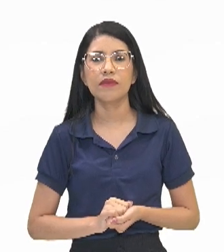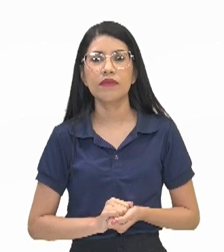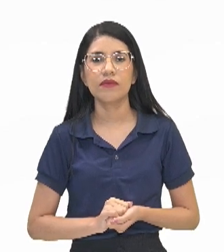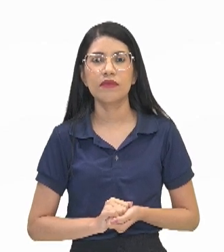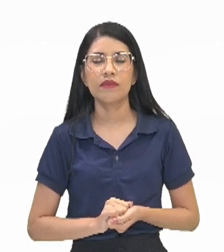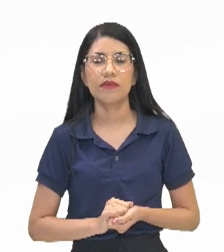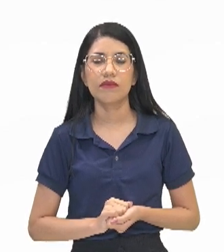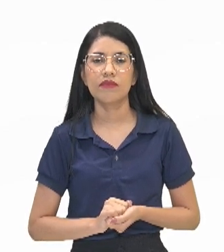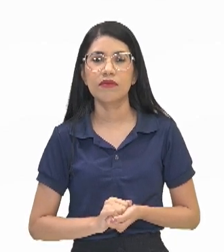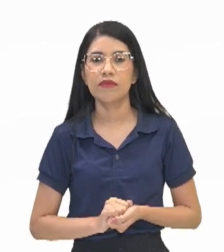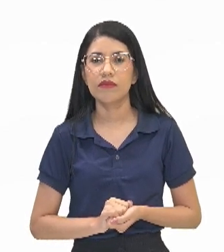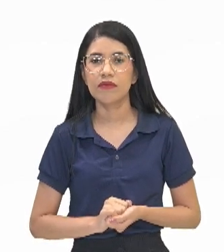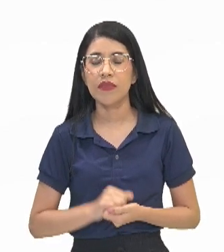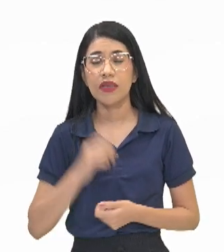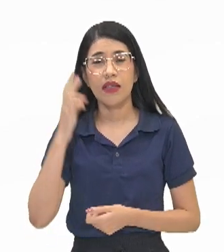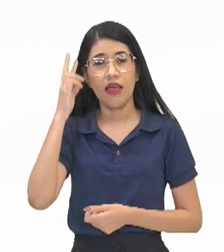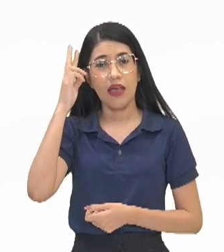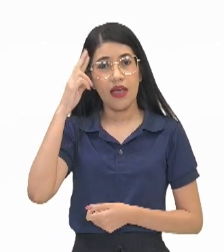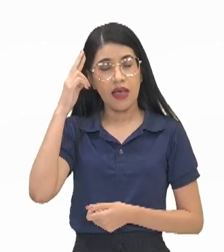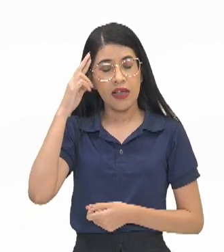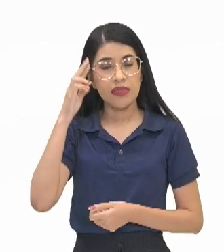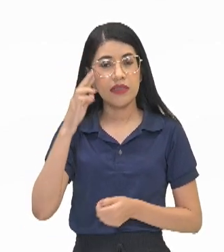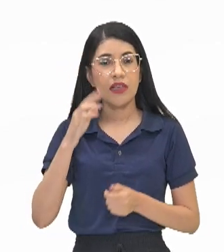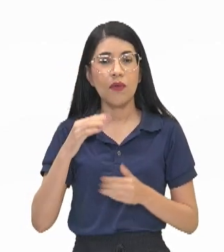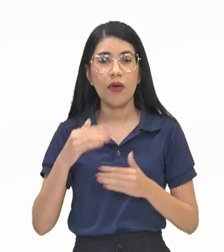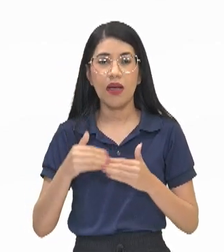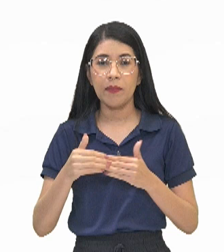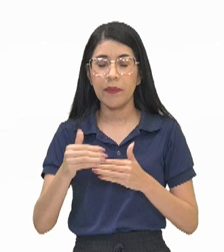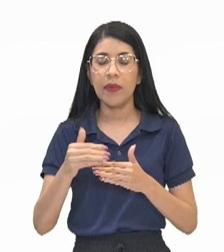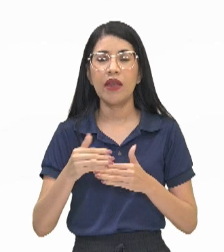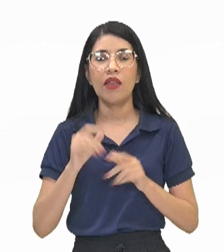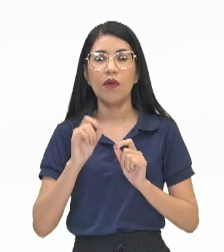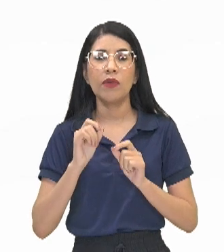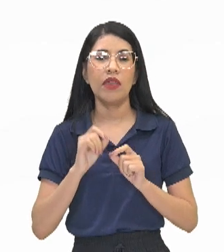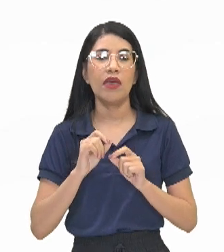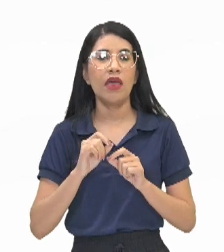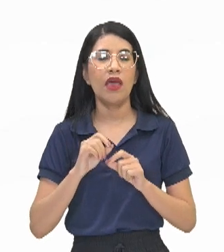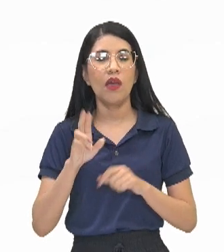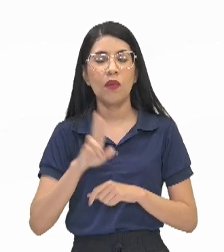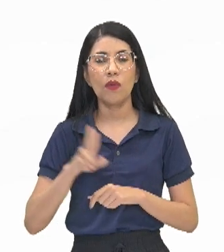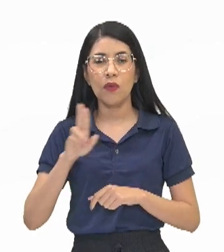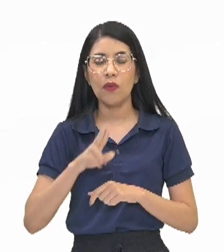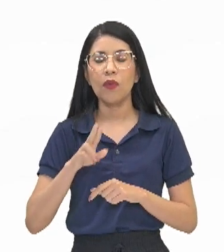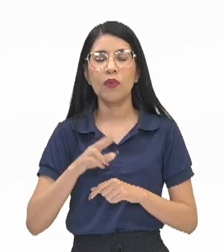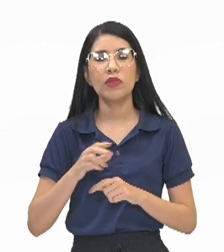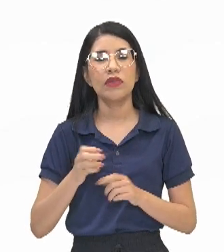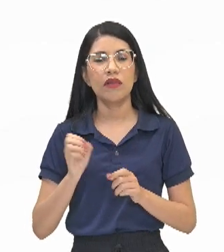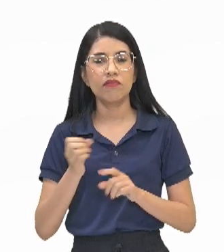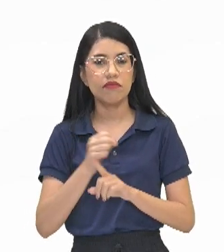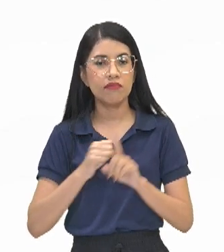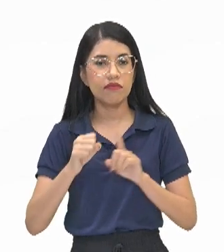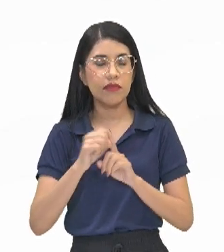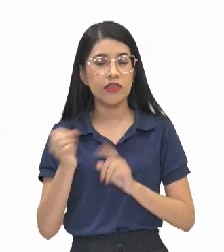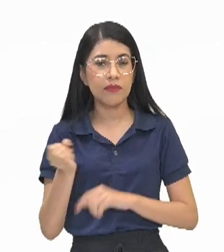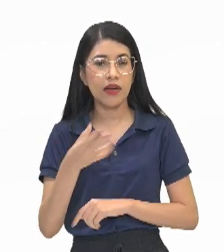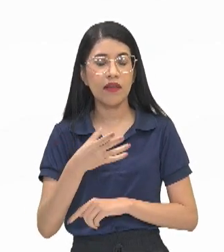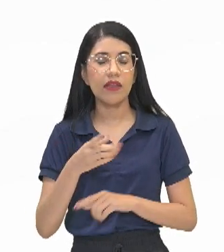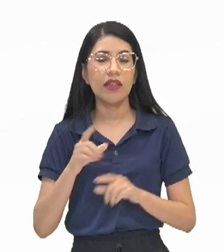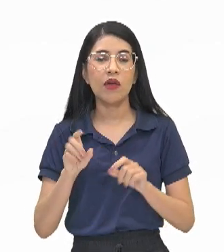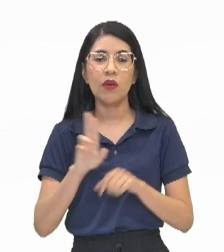a razão passou a ser um instrumento da sociedade moderna. Passou a ser um instrumento do